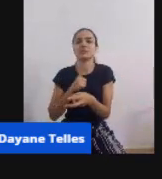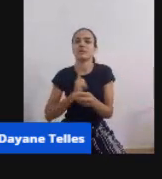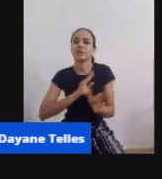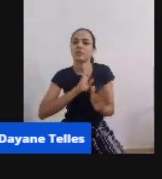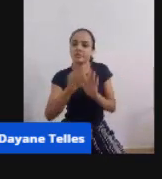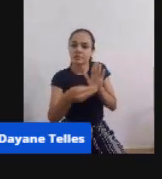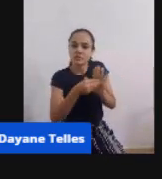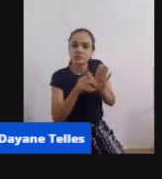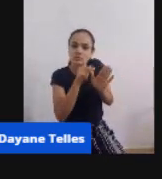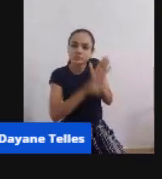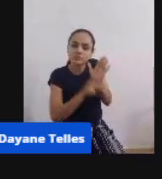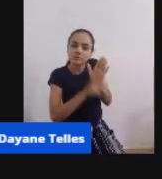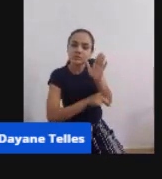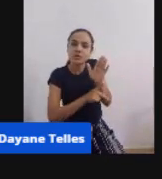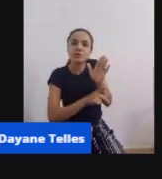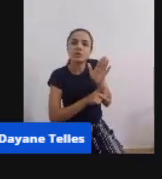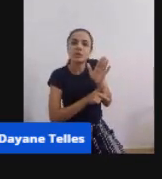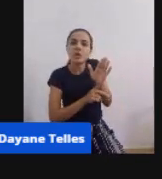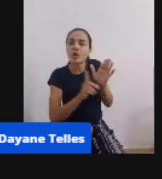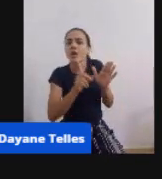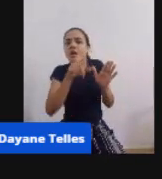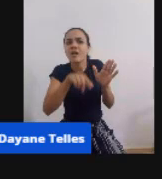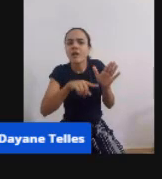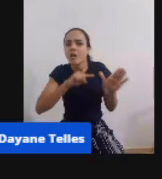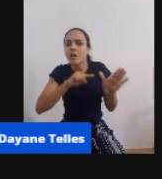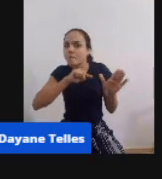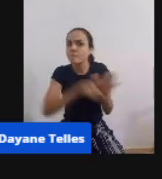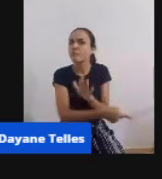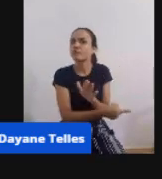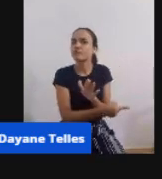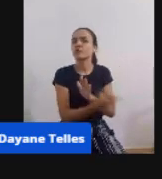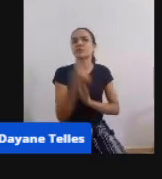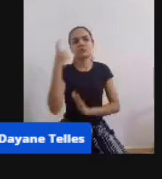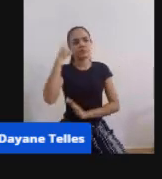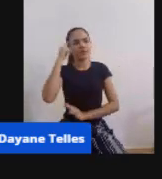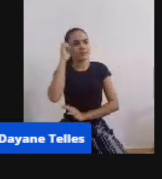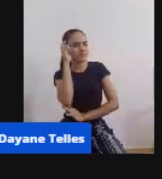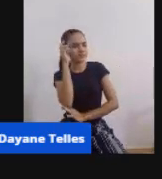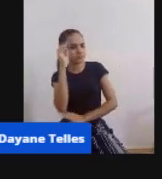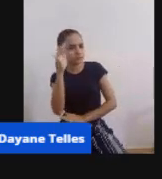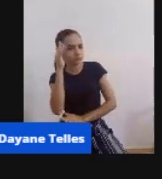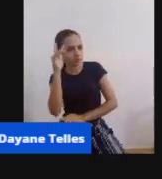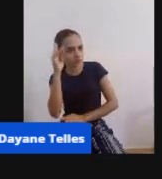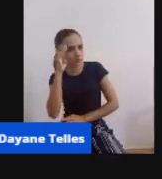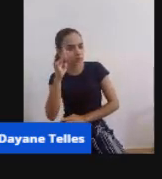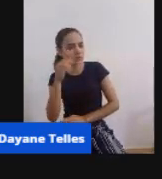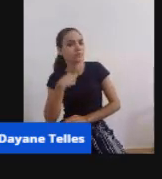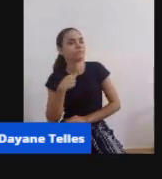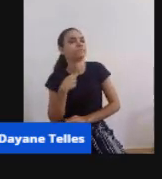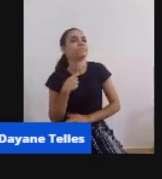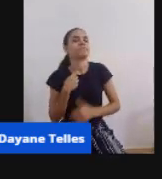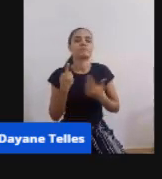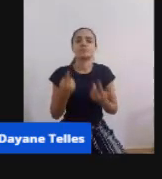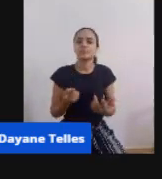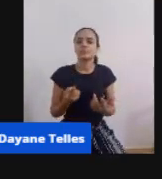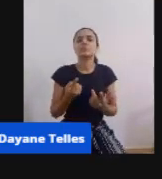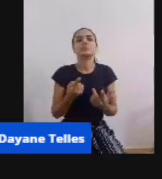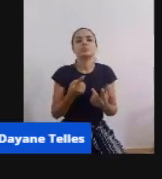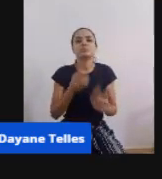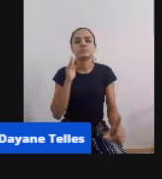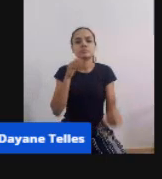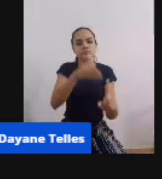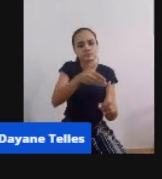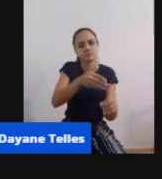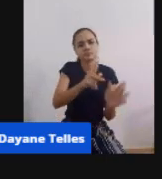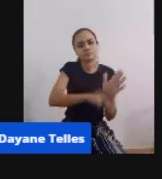do planejamento, é algo que eu vou pensar que, de repente, ele não faz referência ao planejamento diretamente,